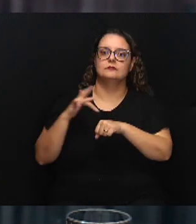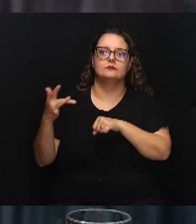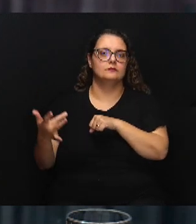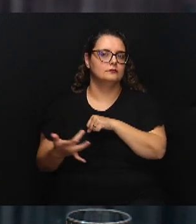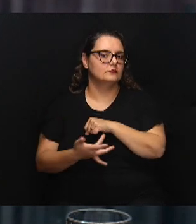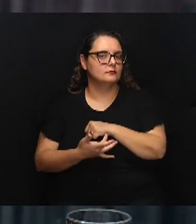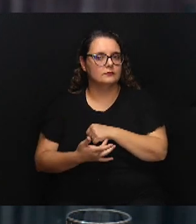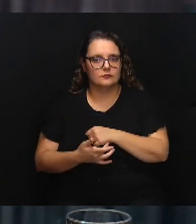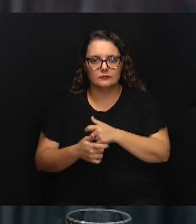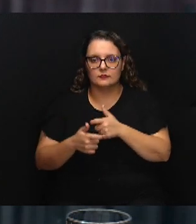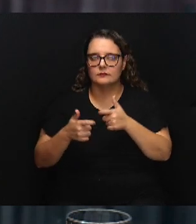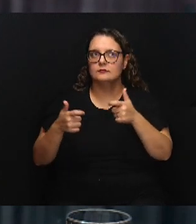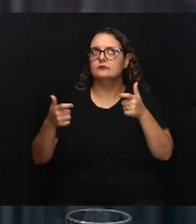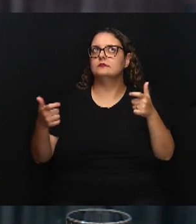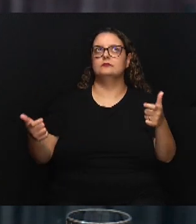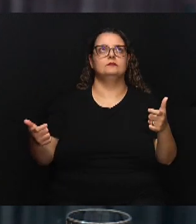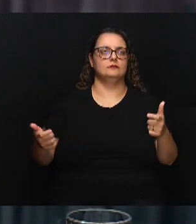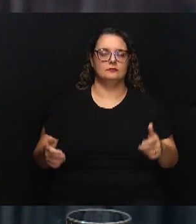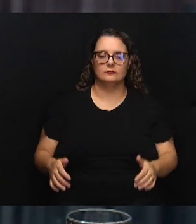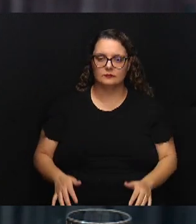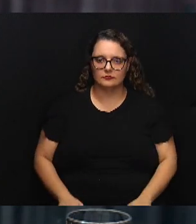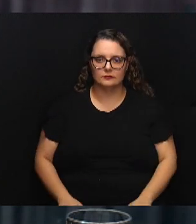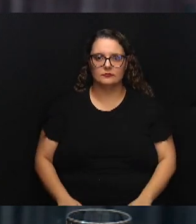é muito